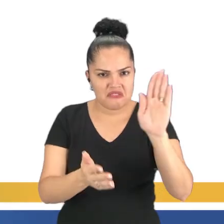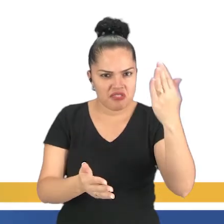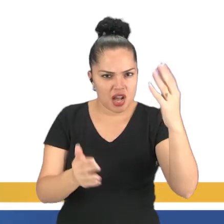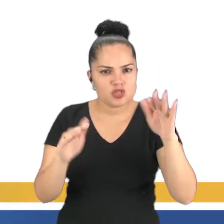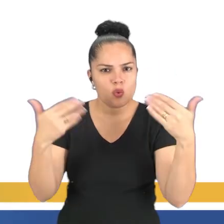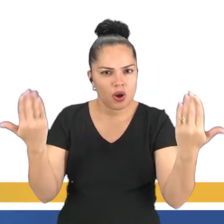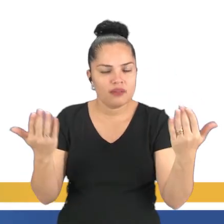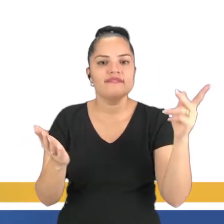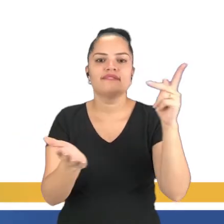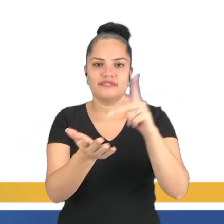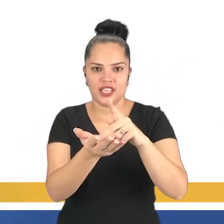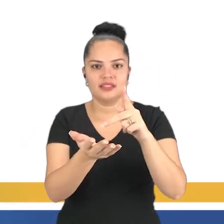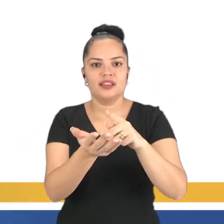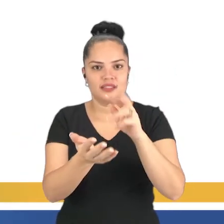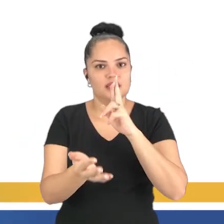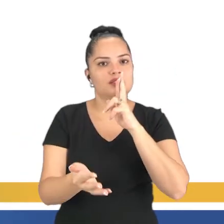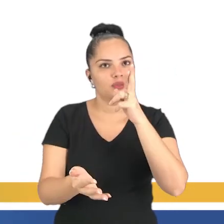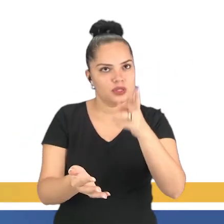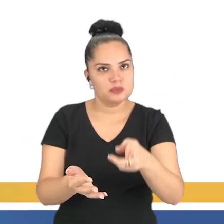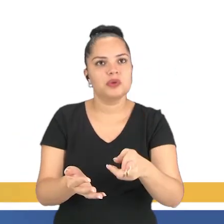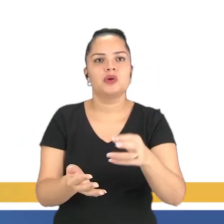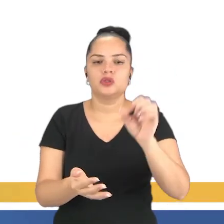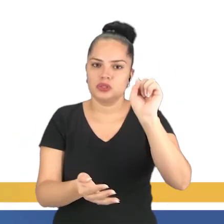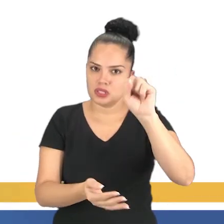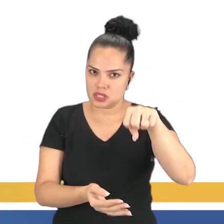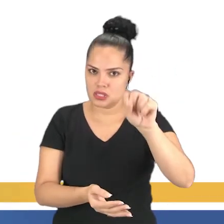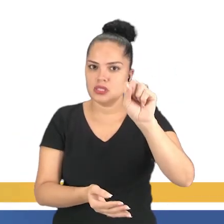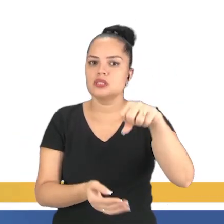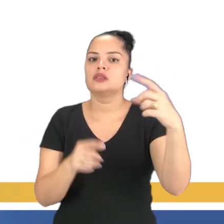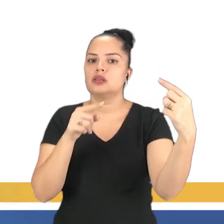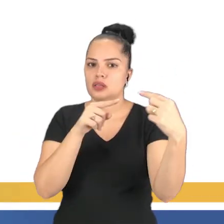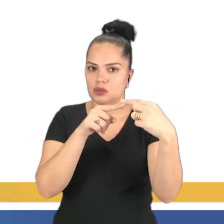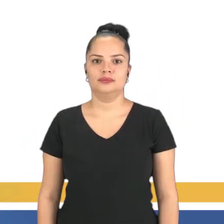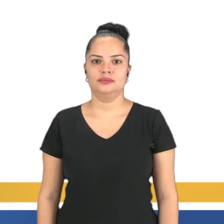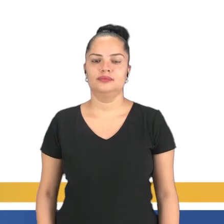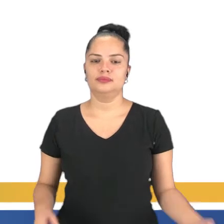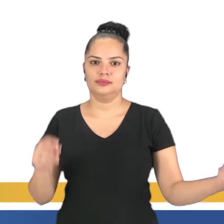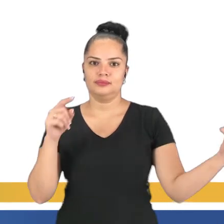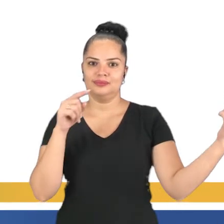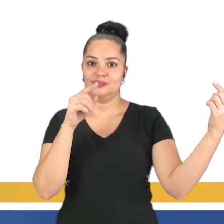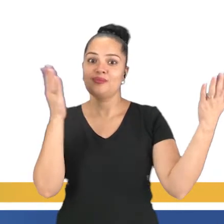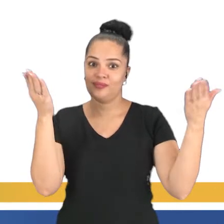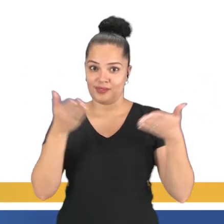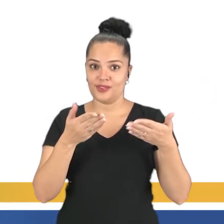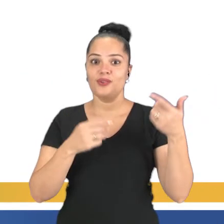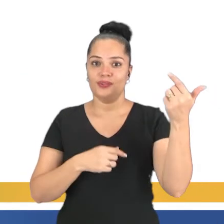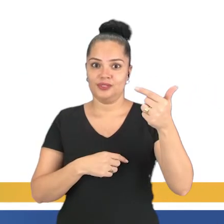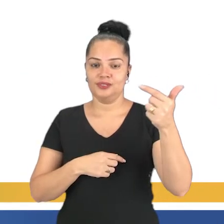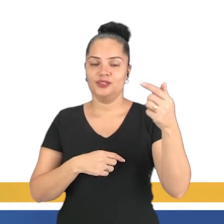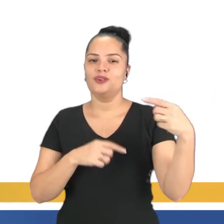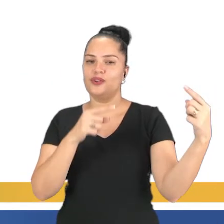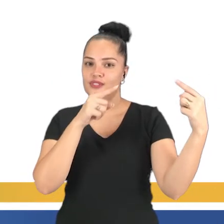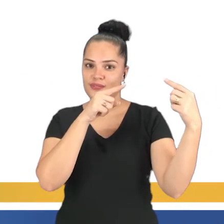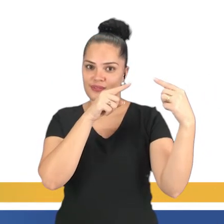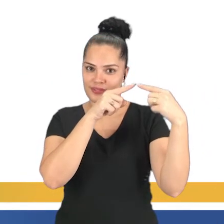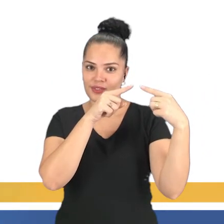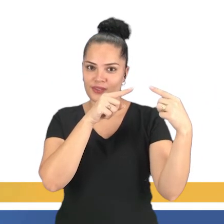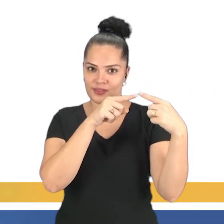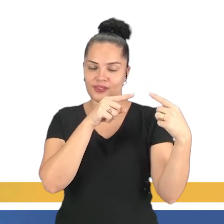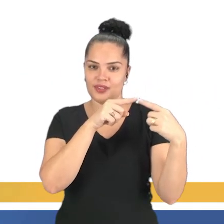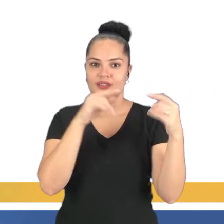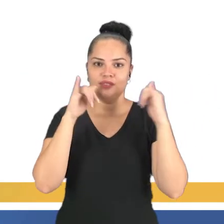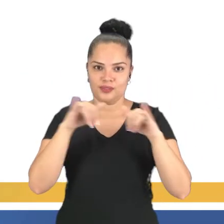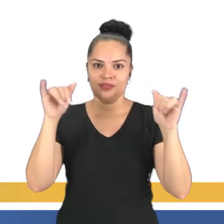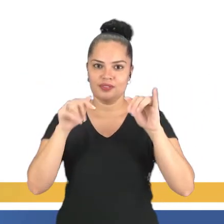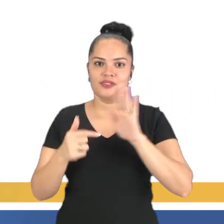Verdadeiro, né? Os infográficos são focados em um tema, sim. E vamos agora para a questão 2? Vamos lá. De